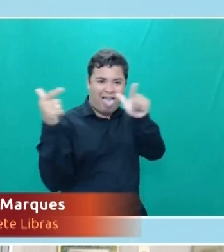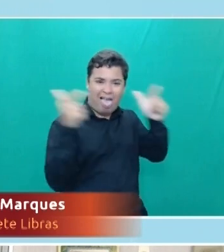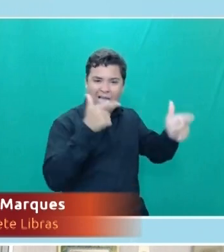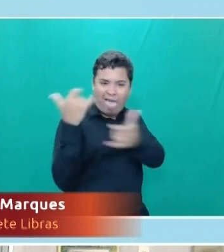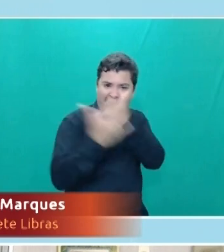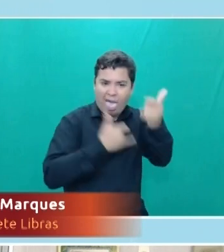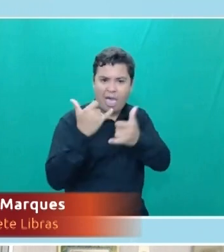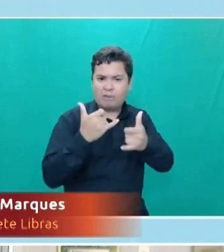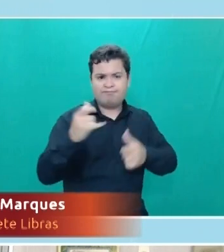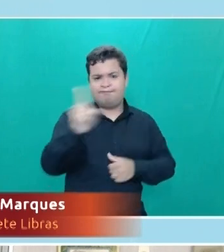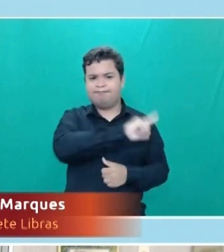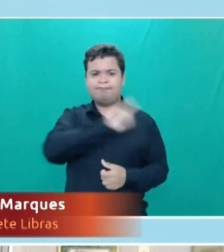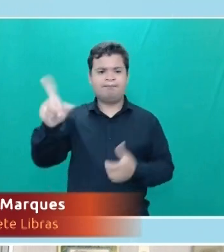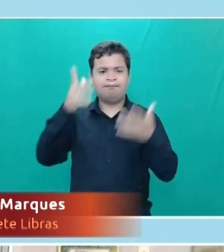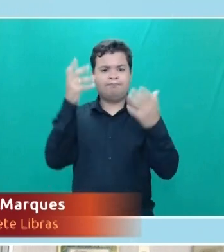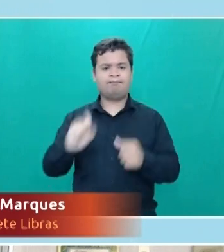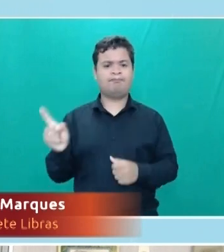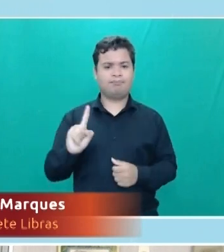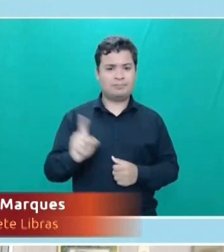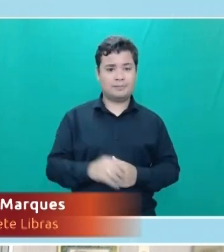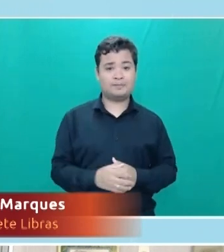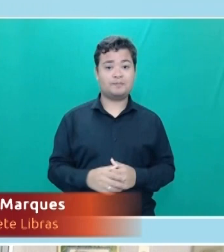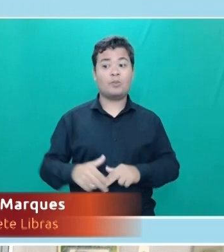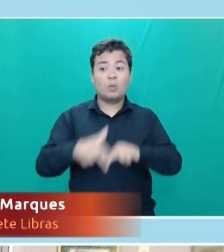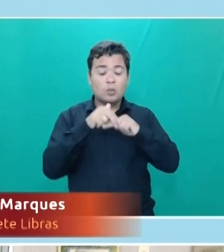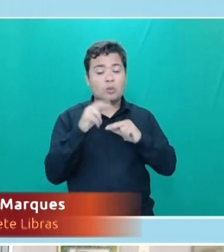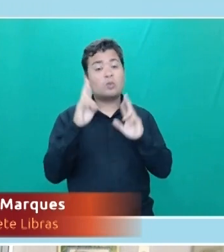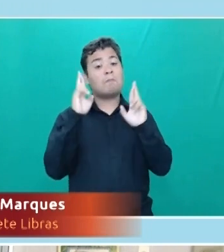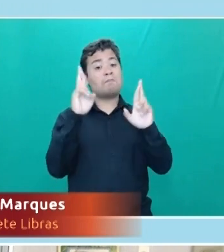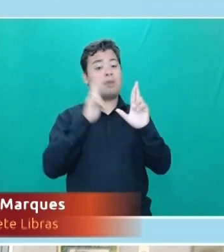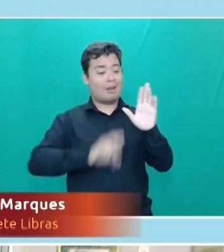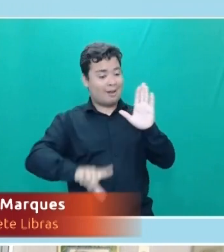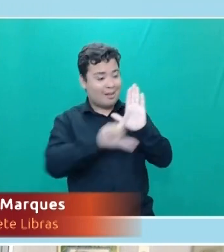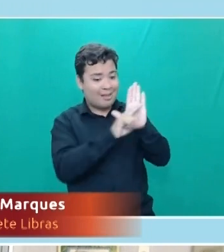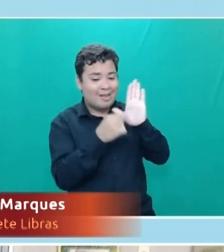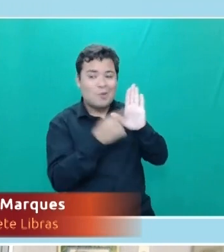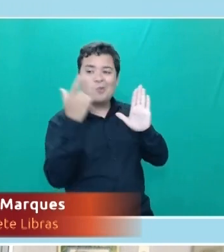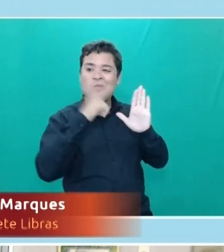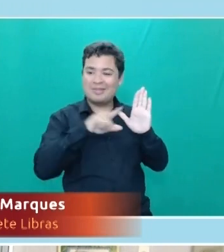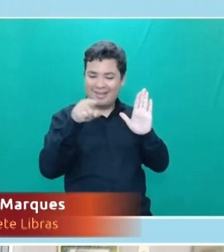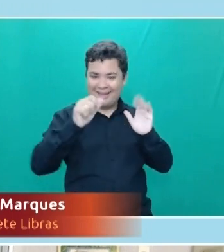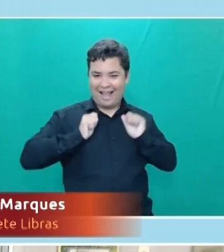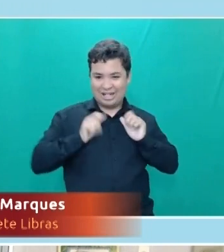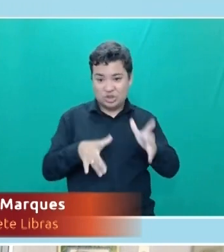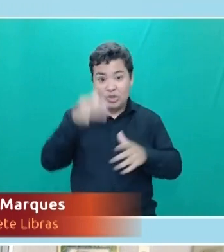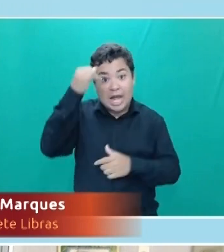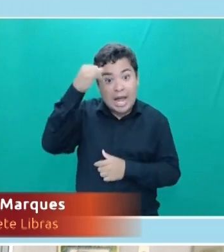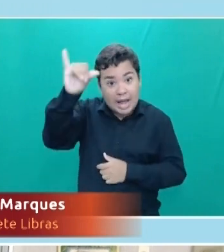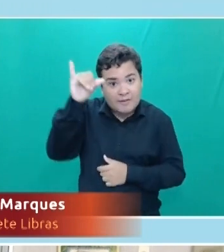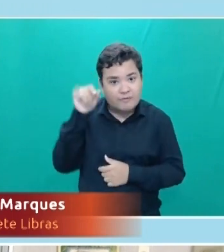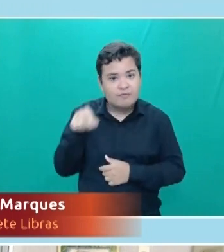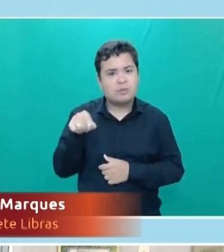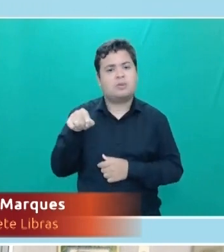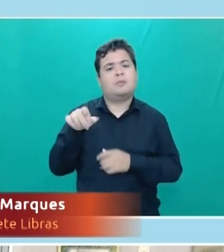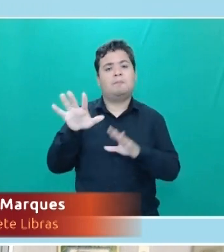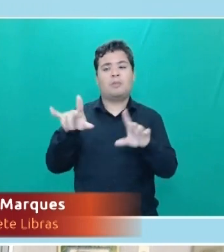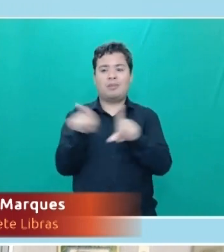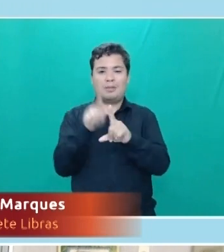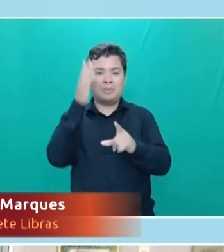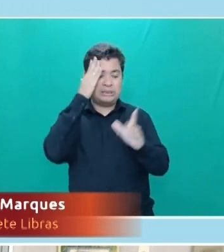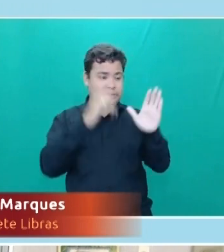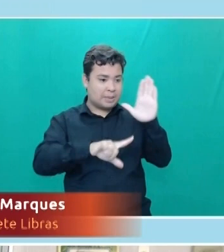gente espera que esse tipo de legislação ela evite, mas a gente também entende que ela é insuficiente se ela